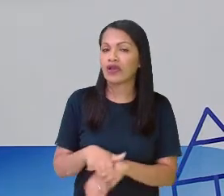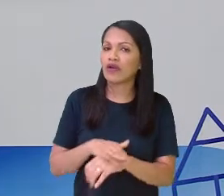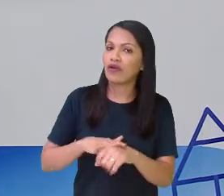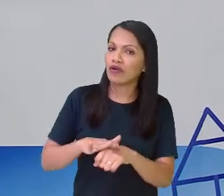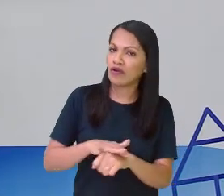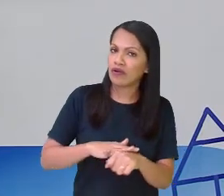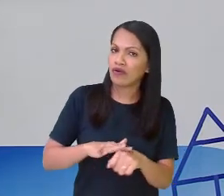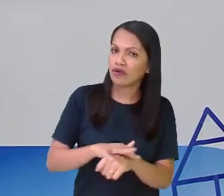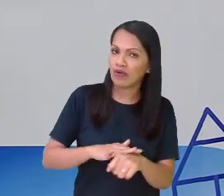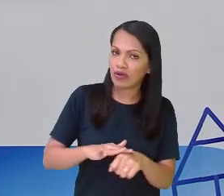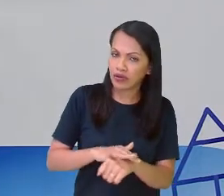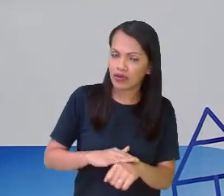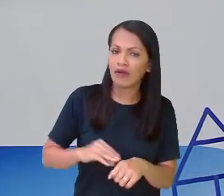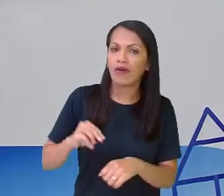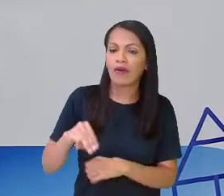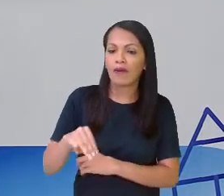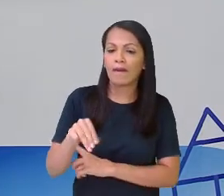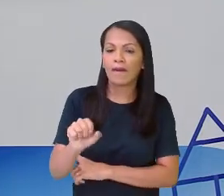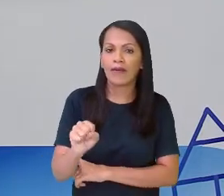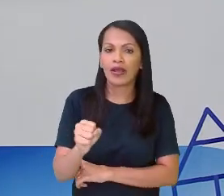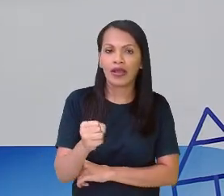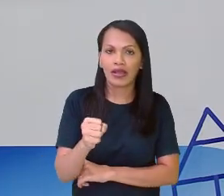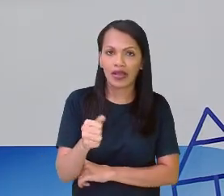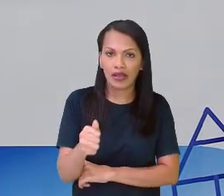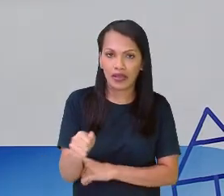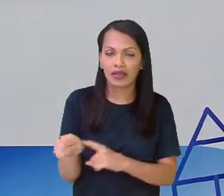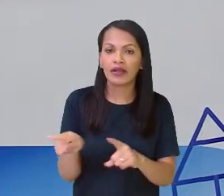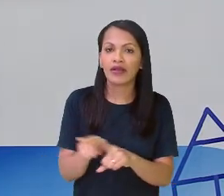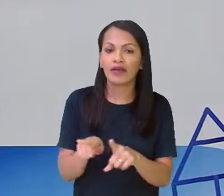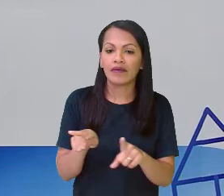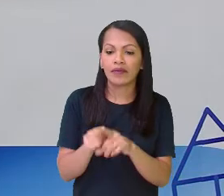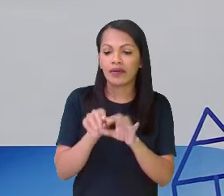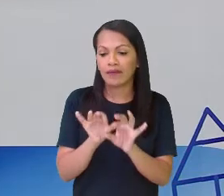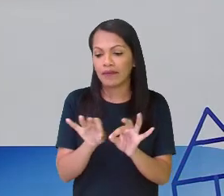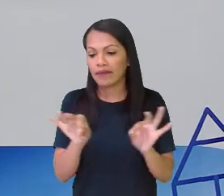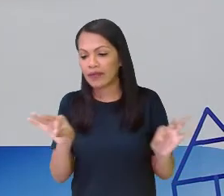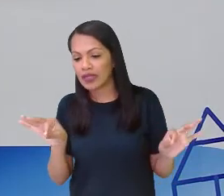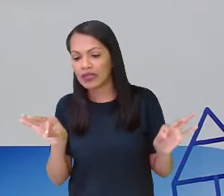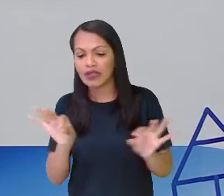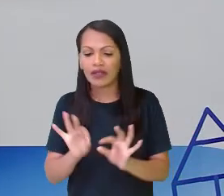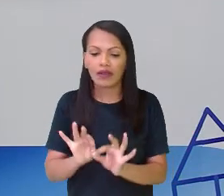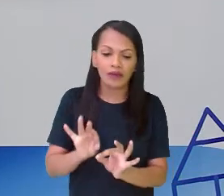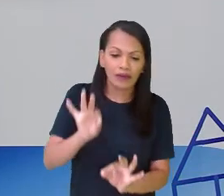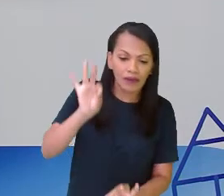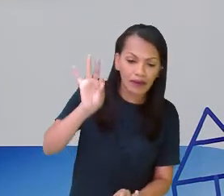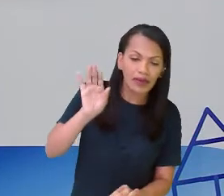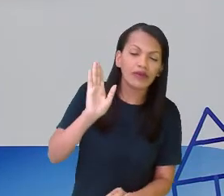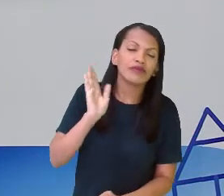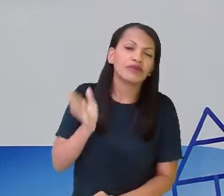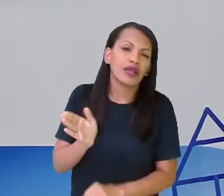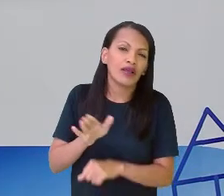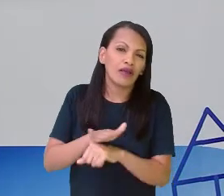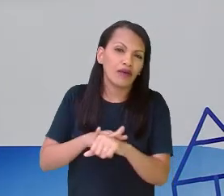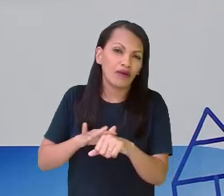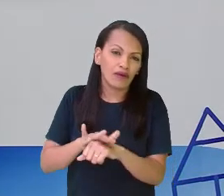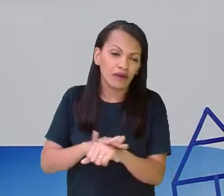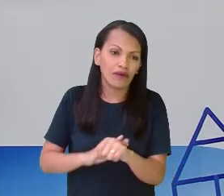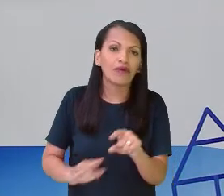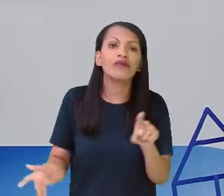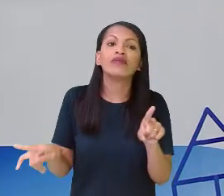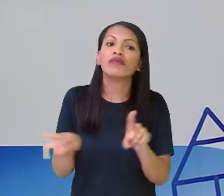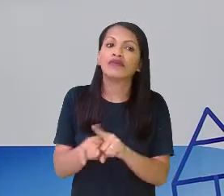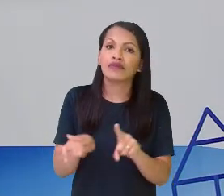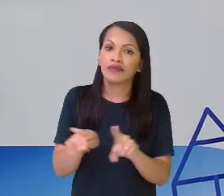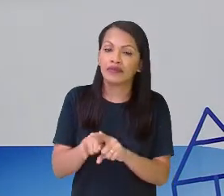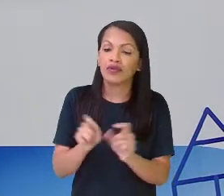sobre massa, já conversamos anteriormente sobre medidas de comprimento, a gente já conversou também,